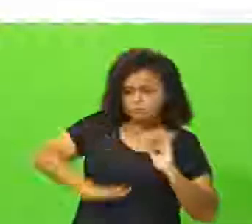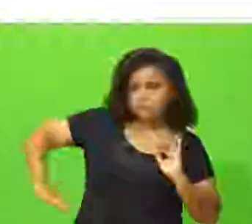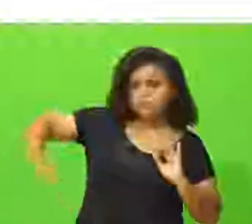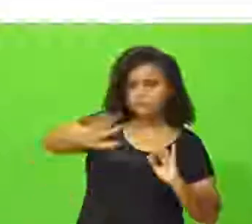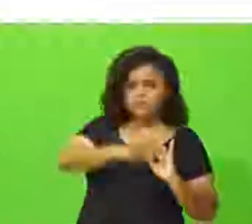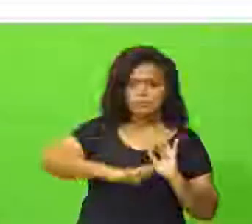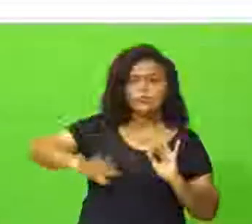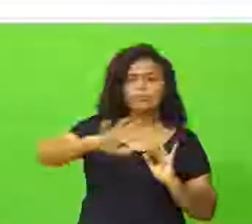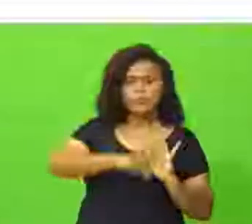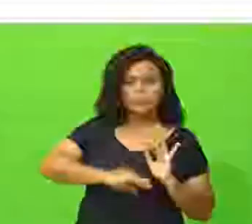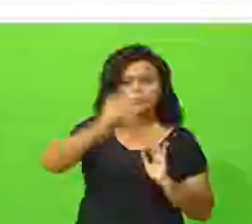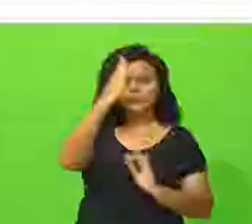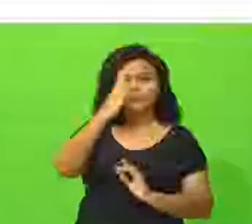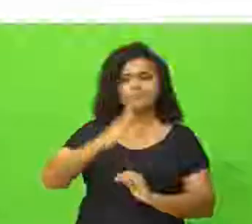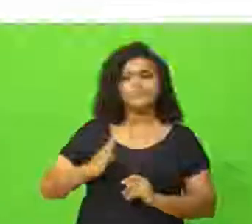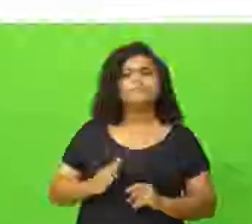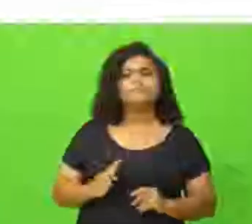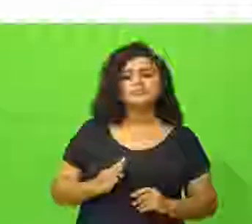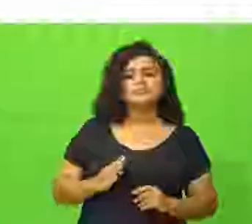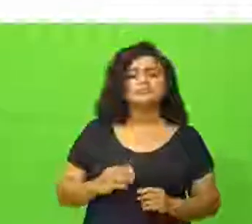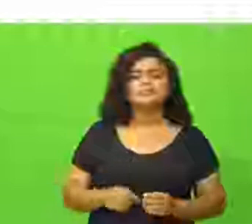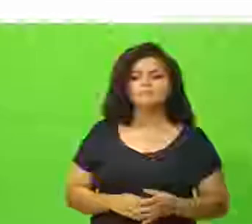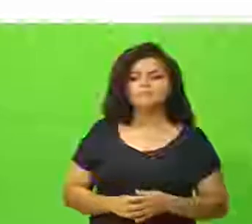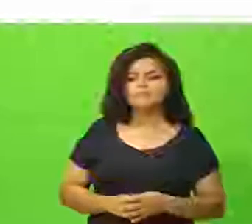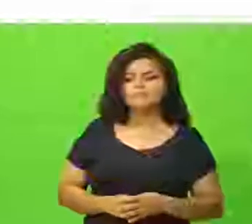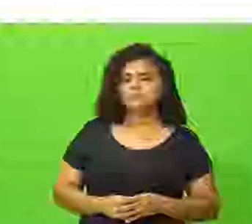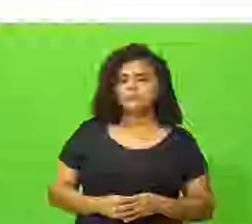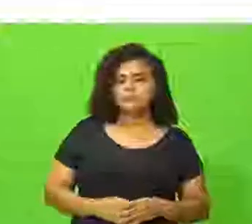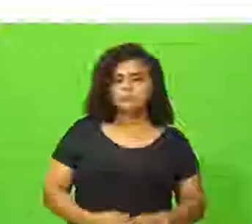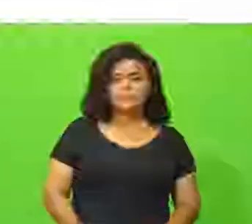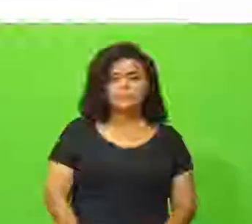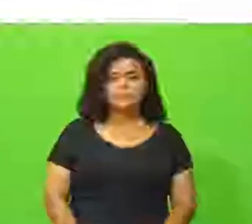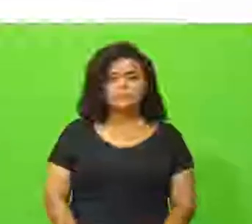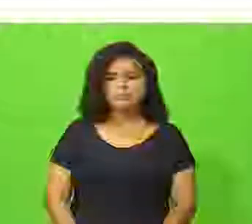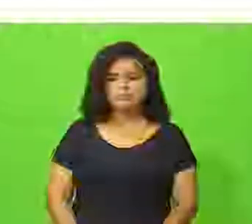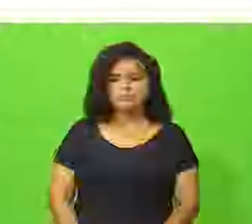a distribuição da população pelo território nacional.